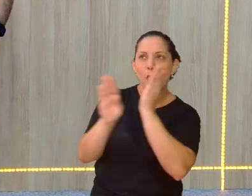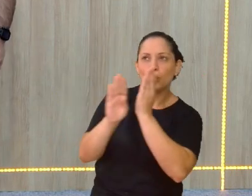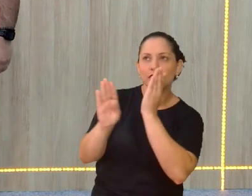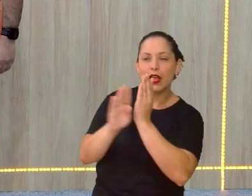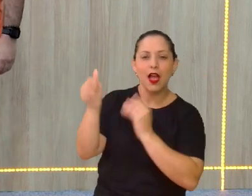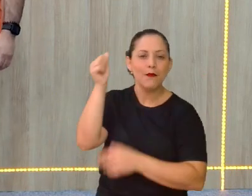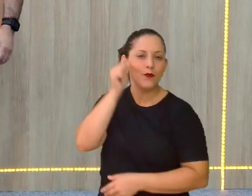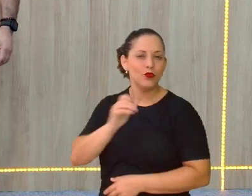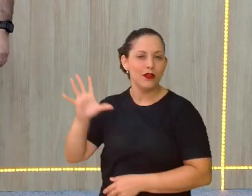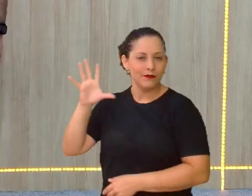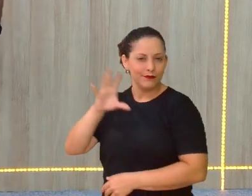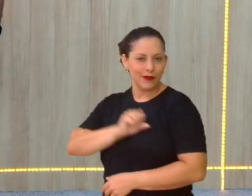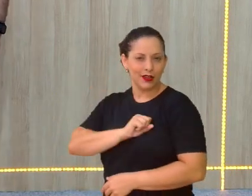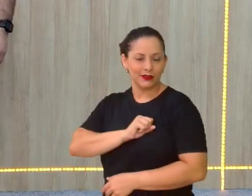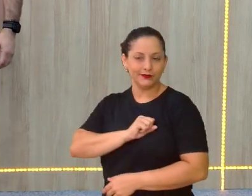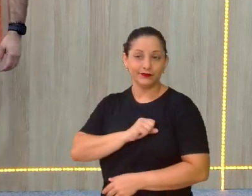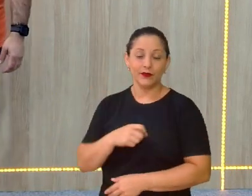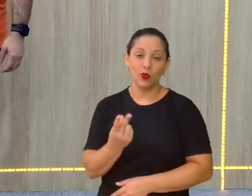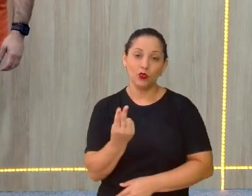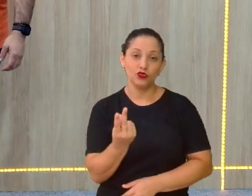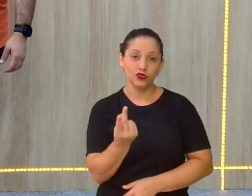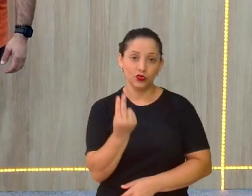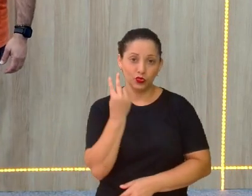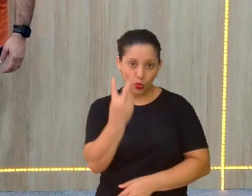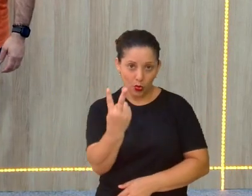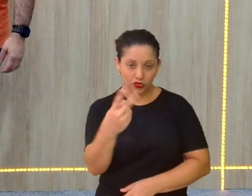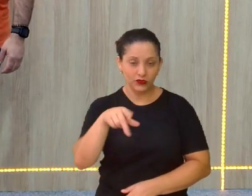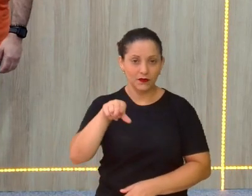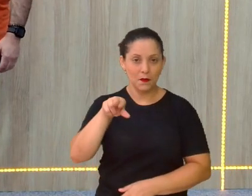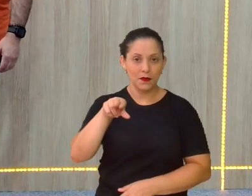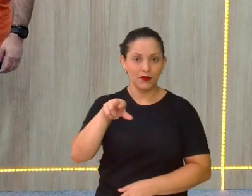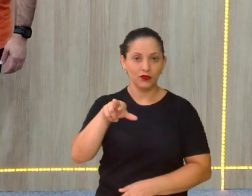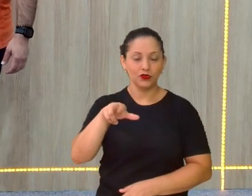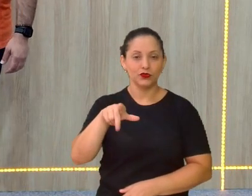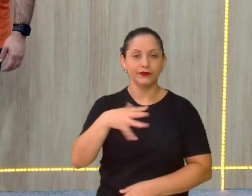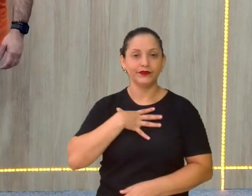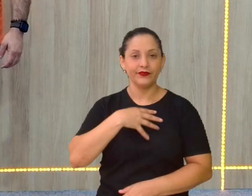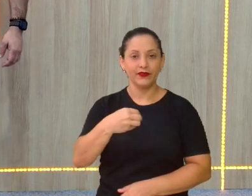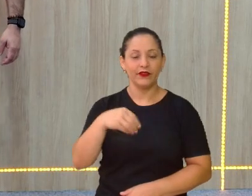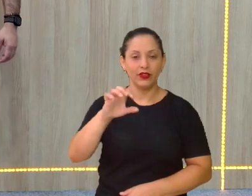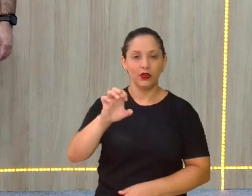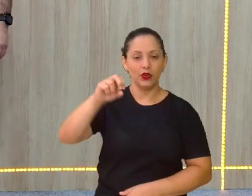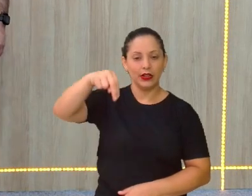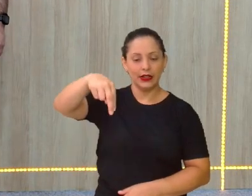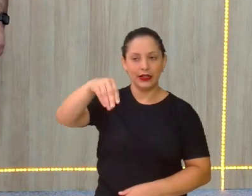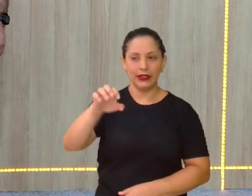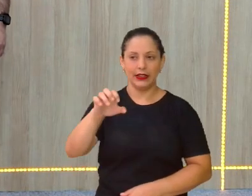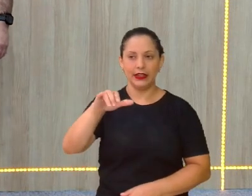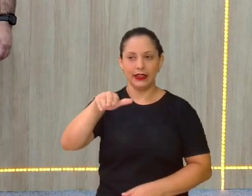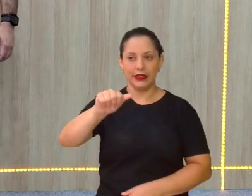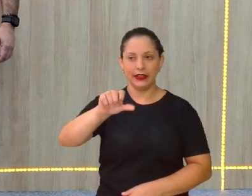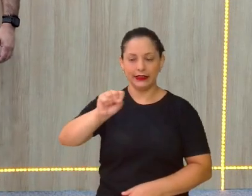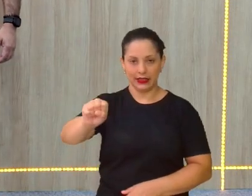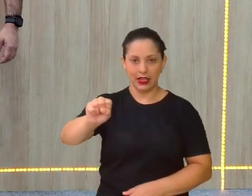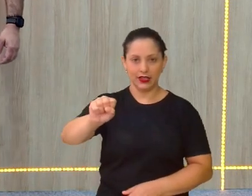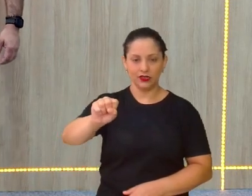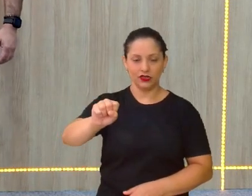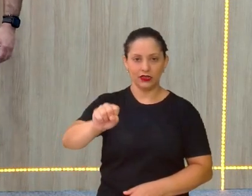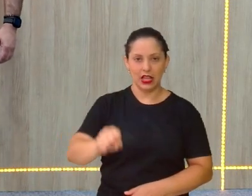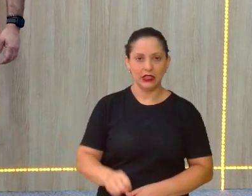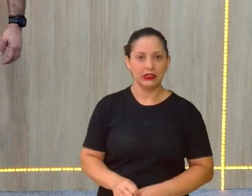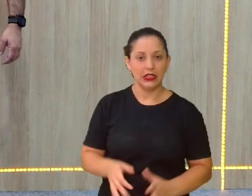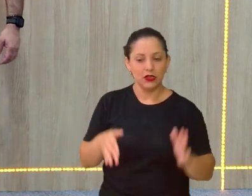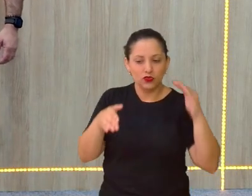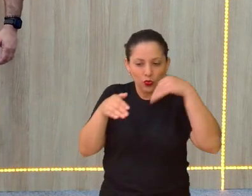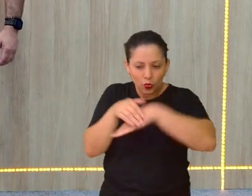Então, nesse sentido, os irmãos Rômulo e Remo eram descendentes de Enéas, né, que tinha se refugiado na